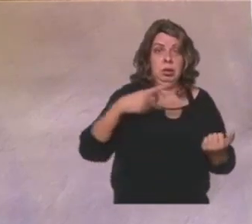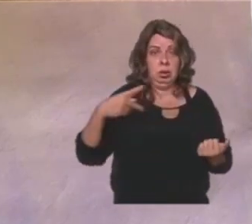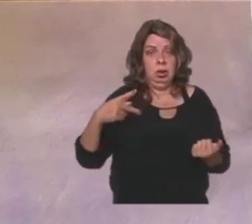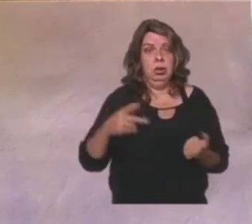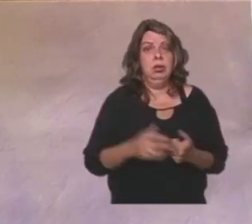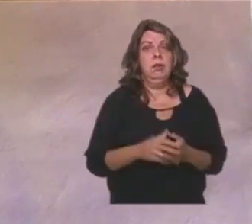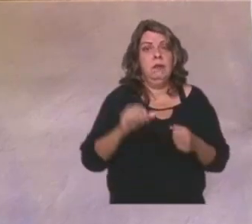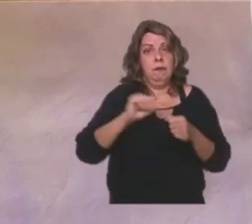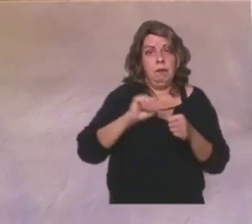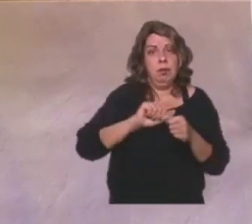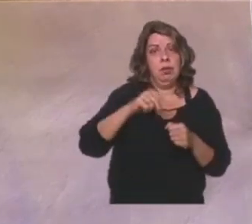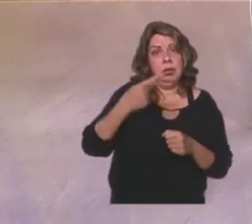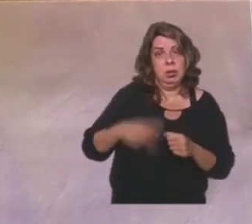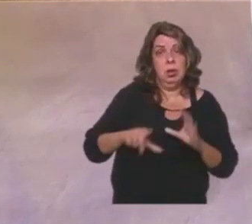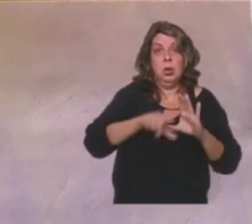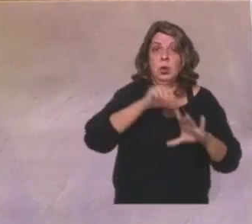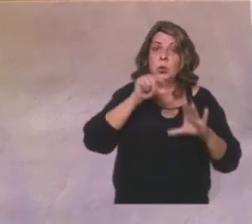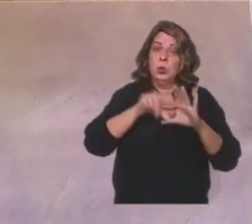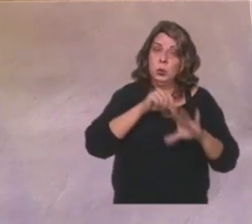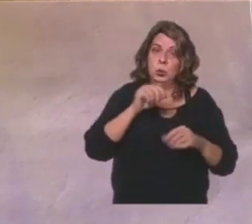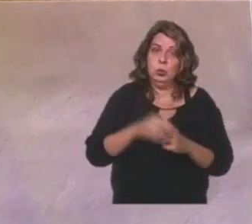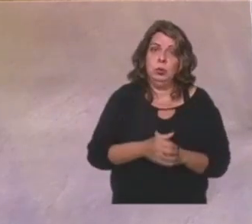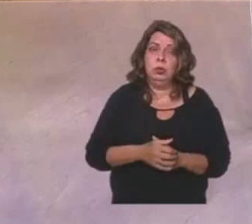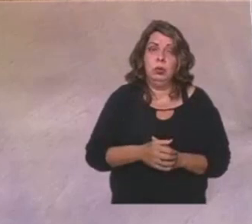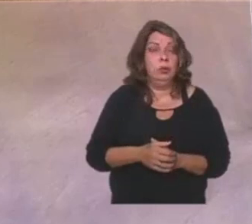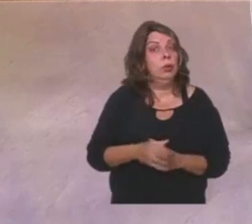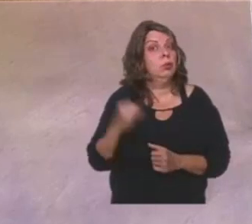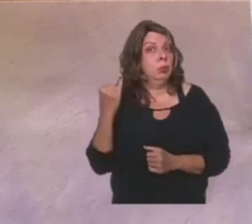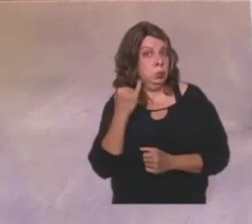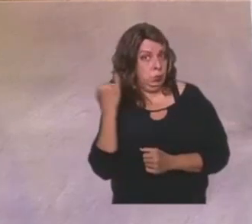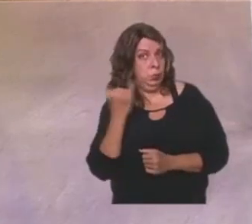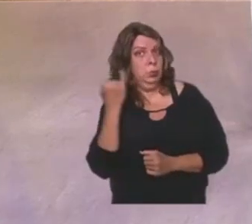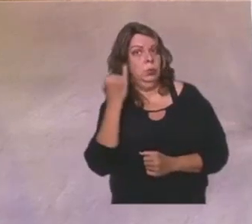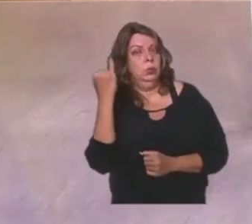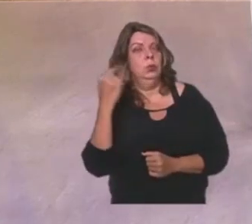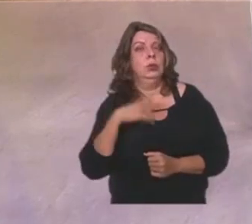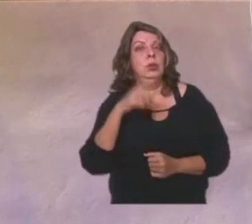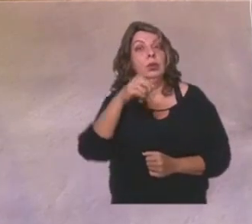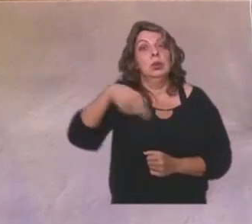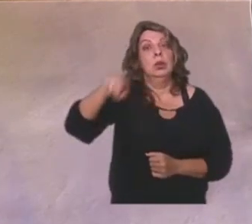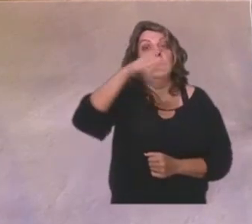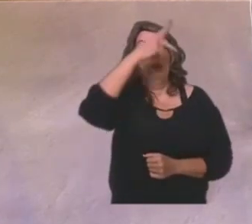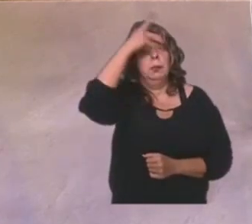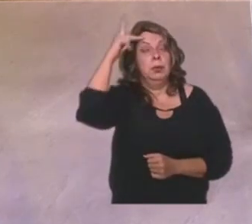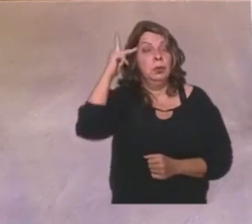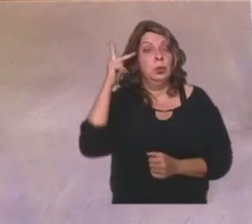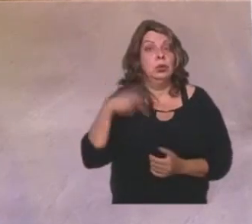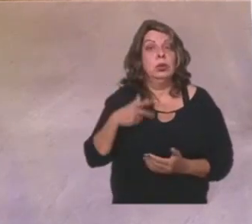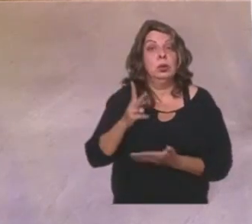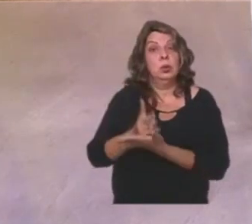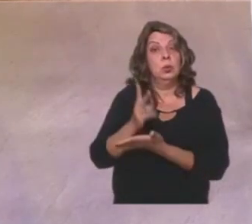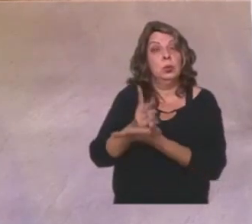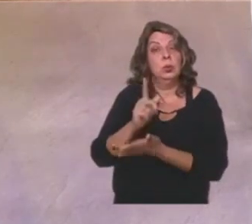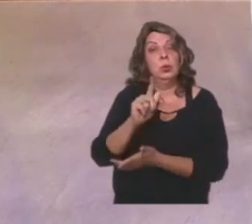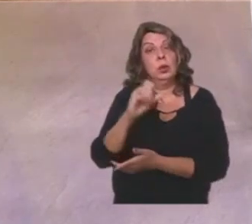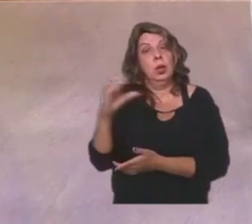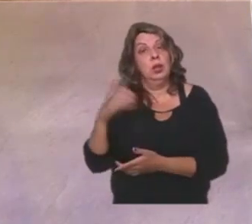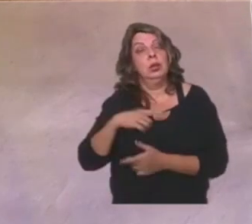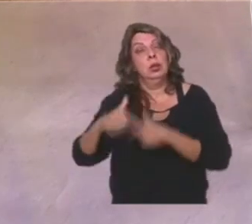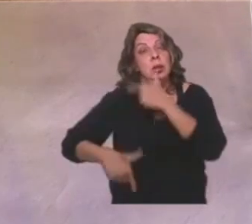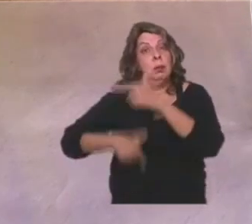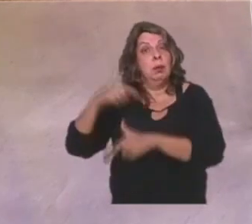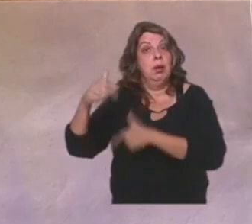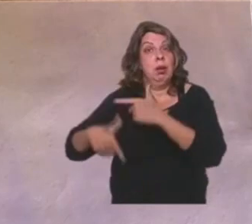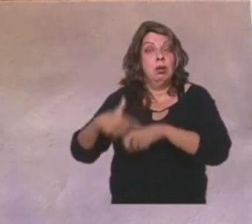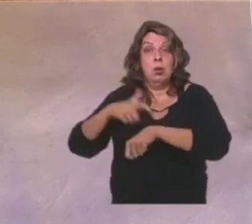continuamos fazendo aqui os sorteios, e foi essencial, né, para que o GAC continuasse fazendo esse trabalho, mesmo no